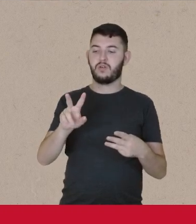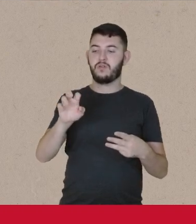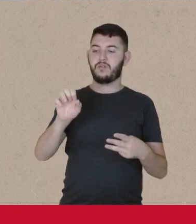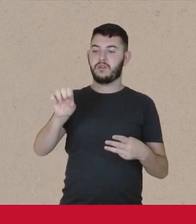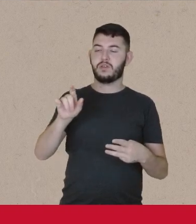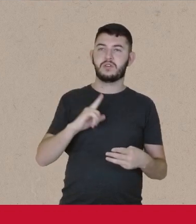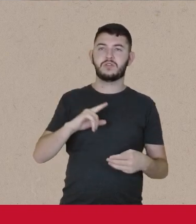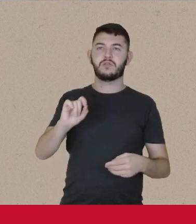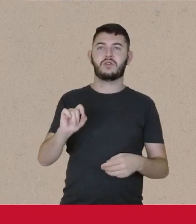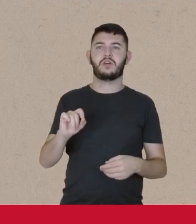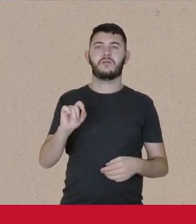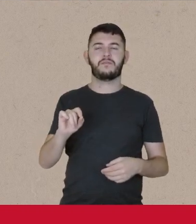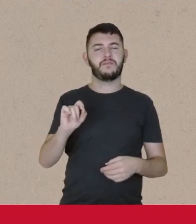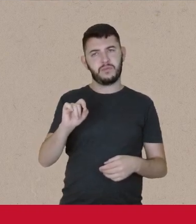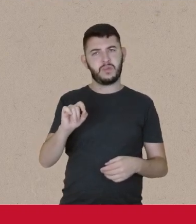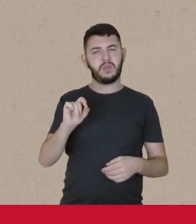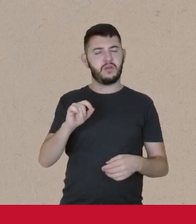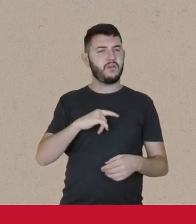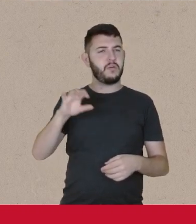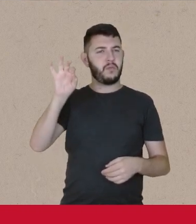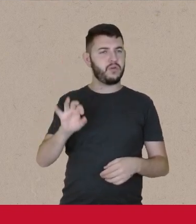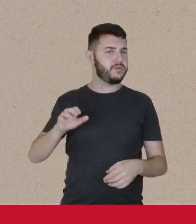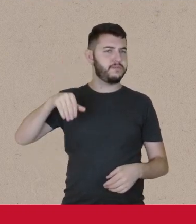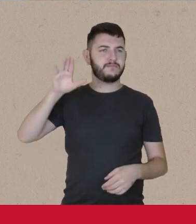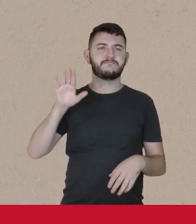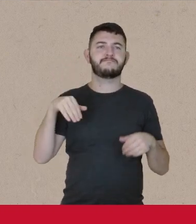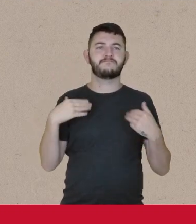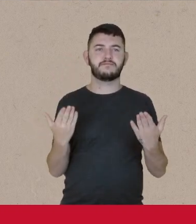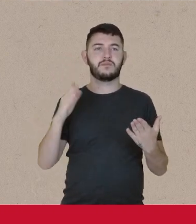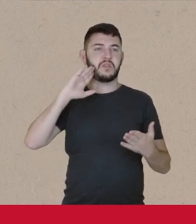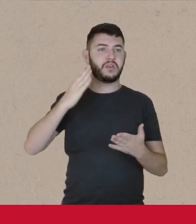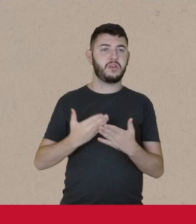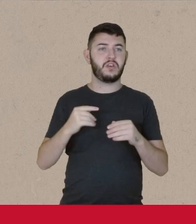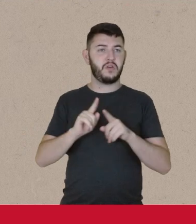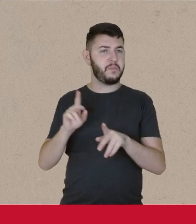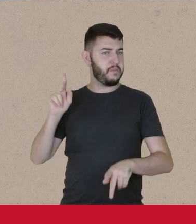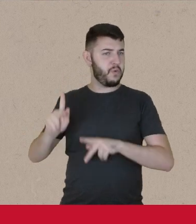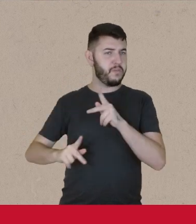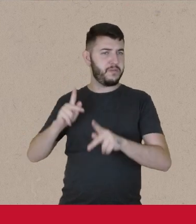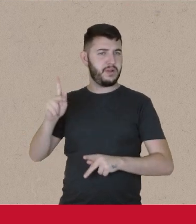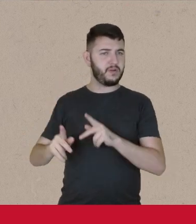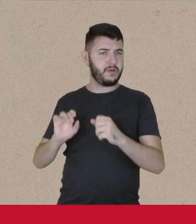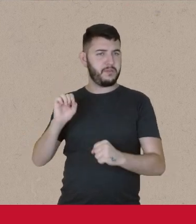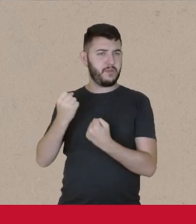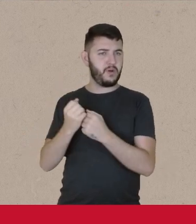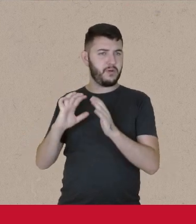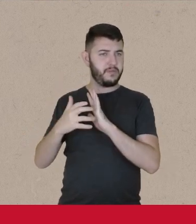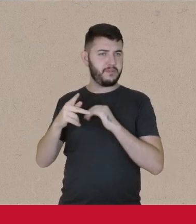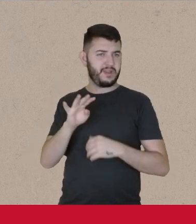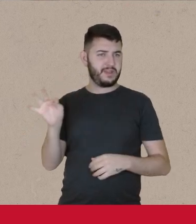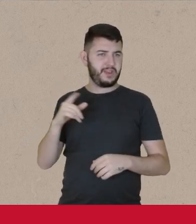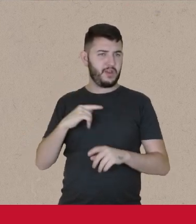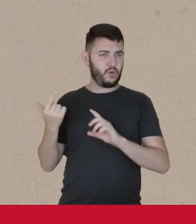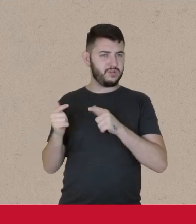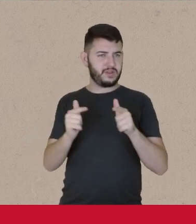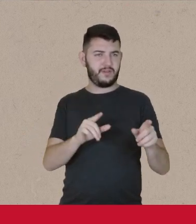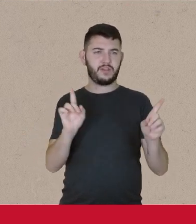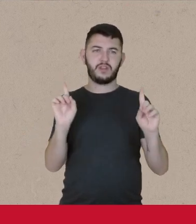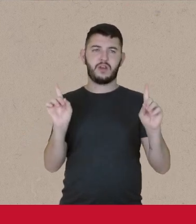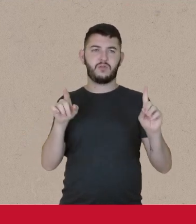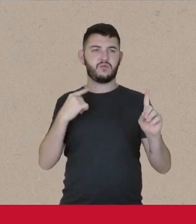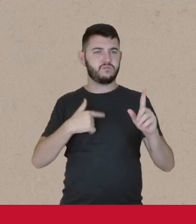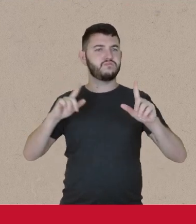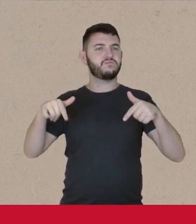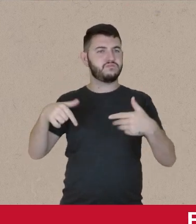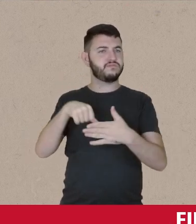forte do nosso povo. Não acredite que o nosso povo é conservador, não acredite que aqui não se luta. Aqui se luta, mas